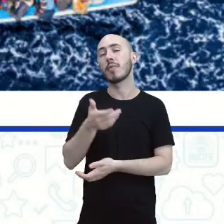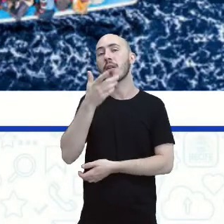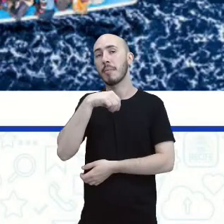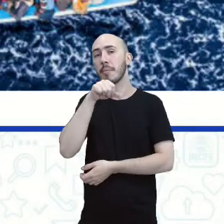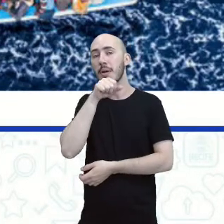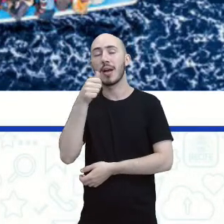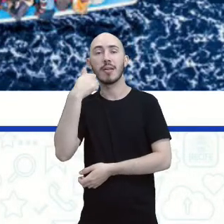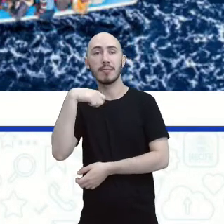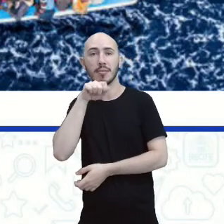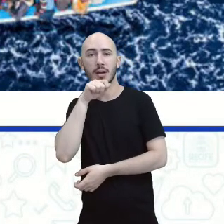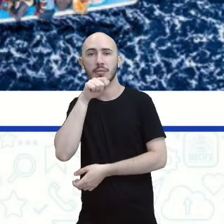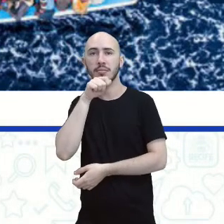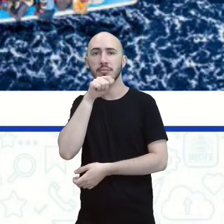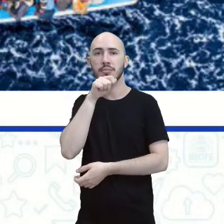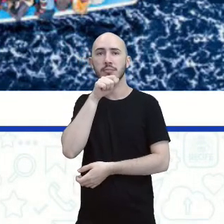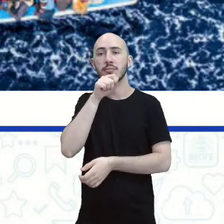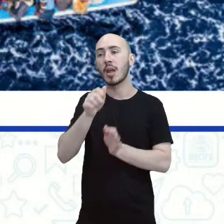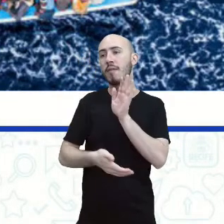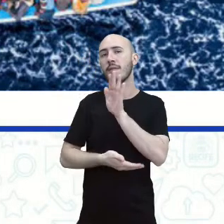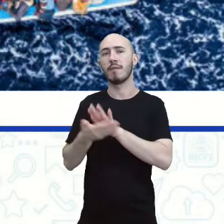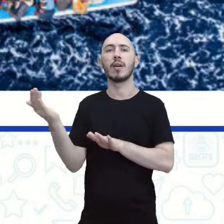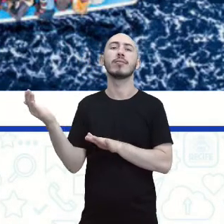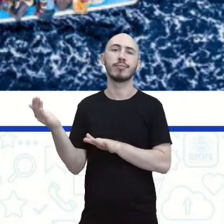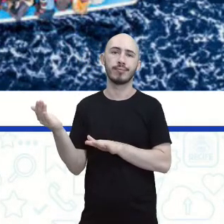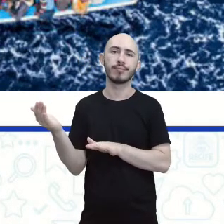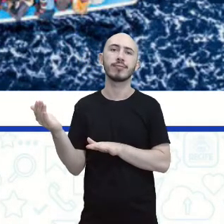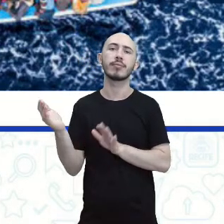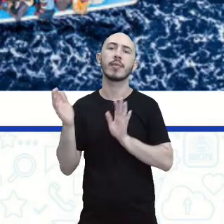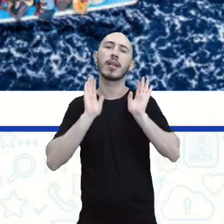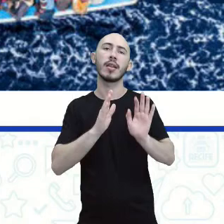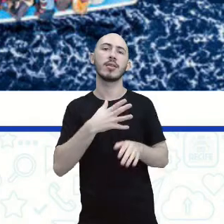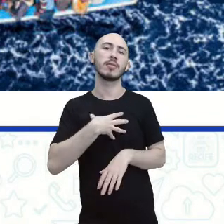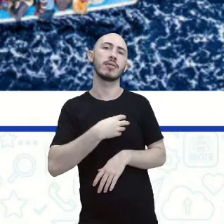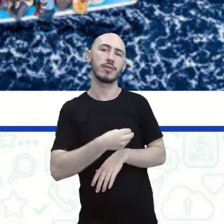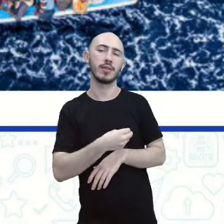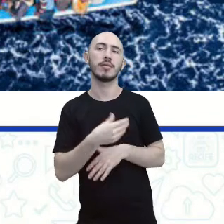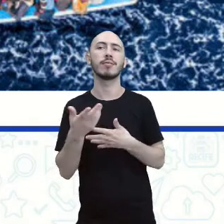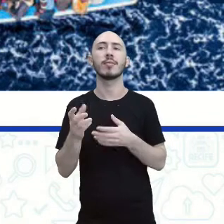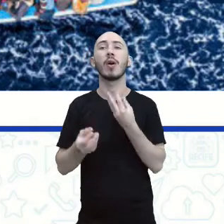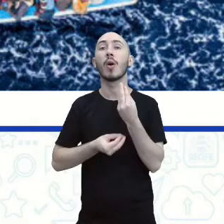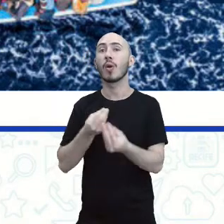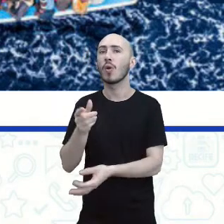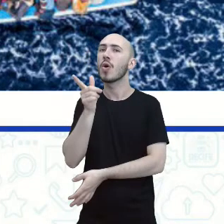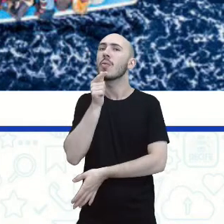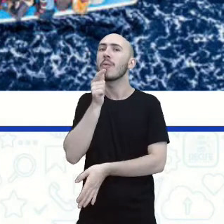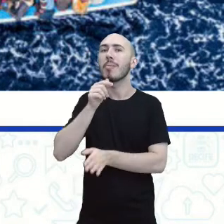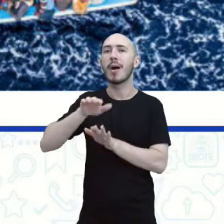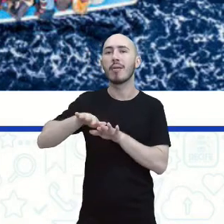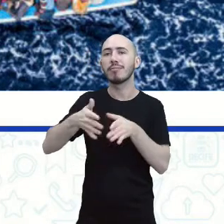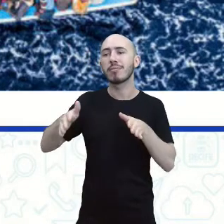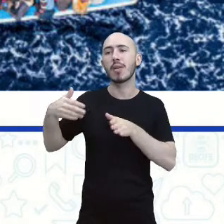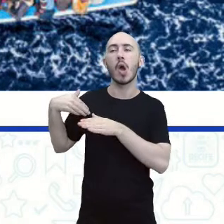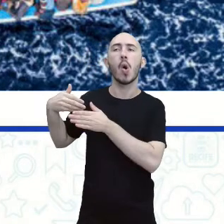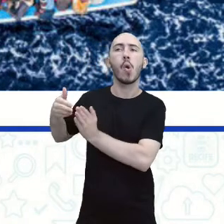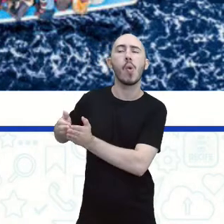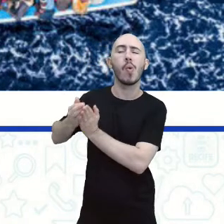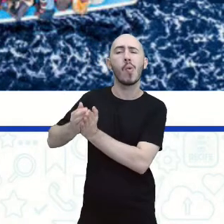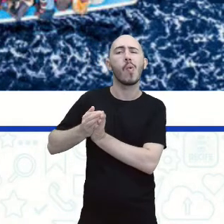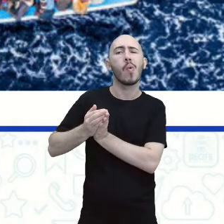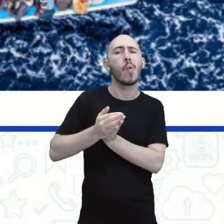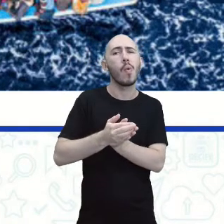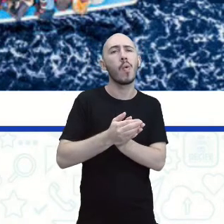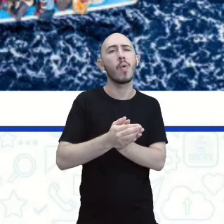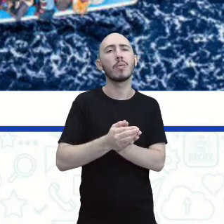tomar uma decisão dessa. Atravessar o mar todinho, chega lá, largar seu filho menor para que ele tenha